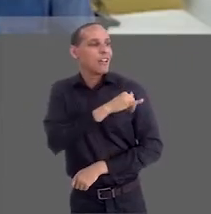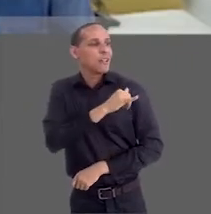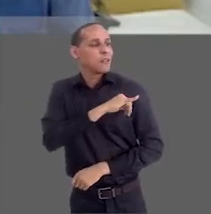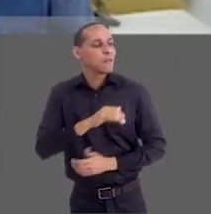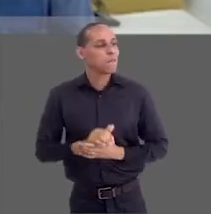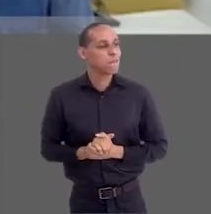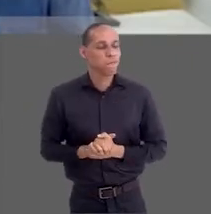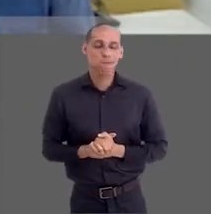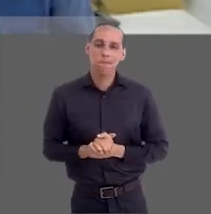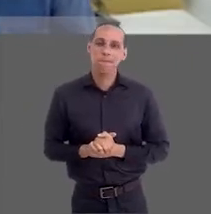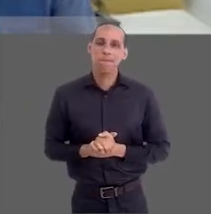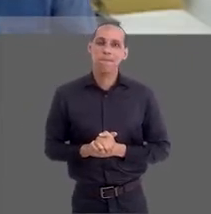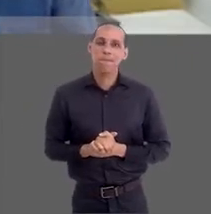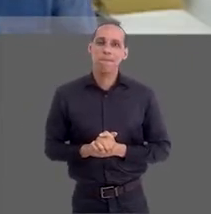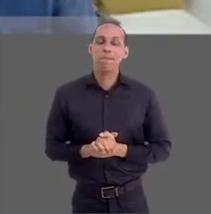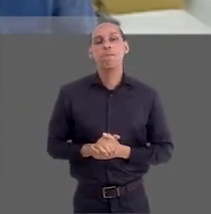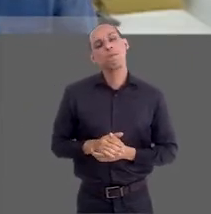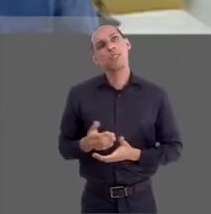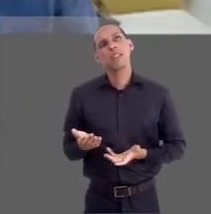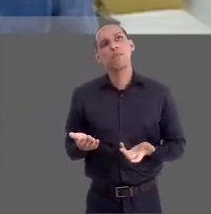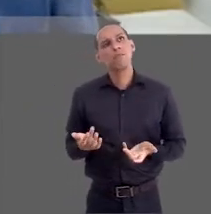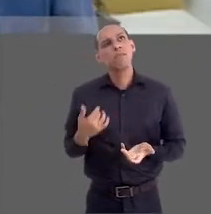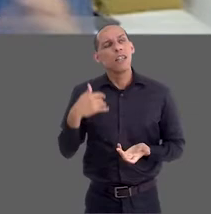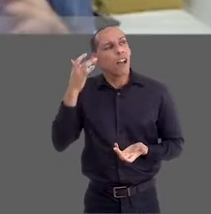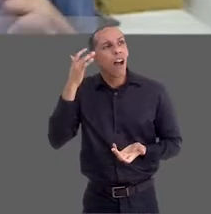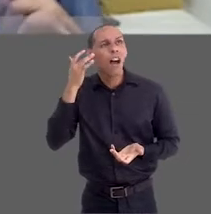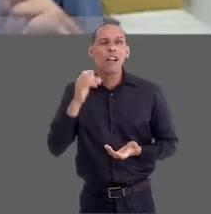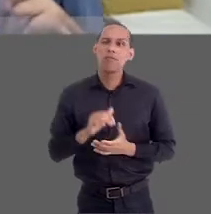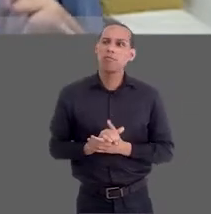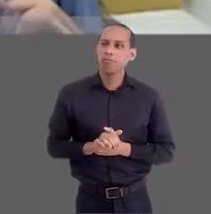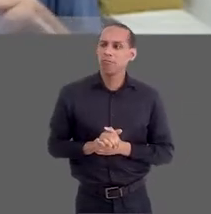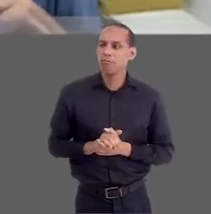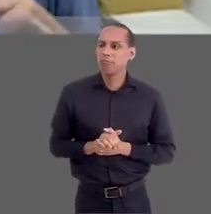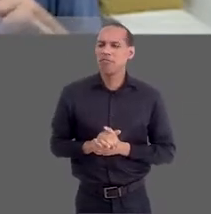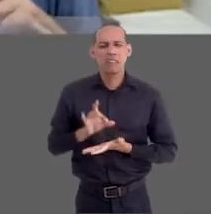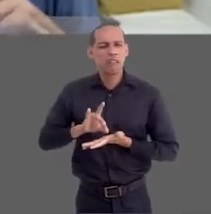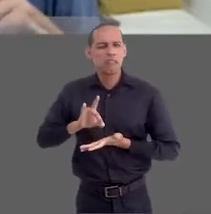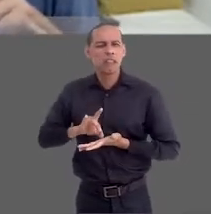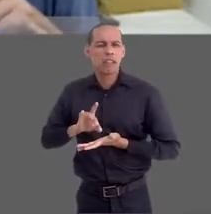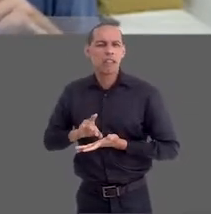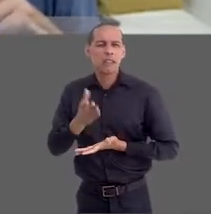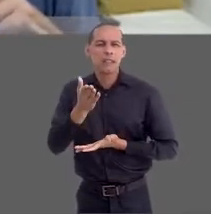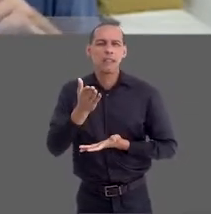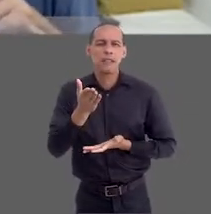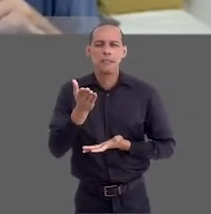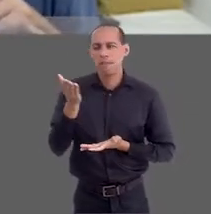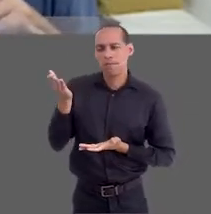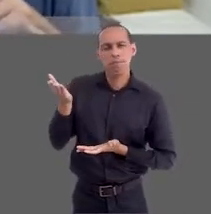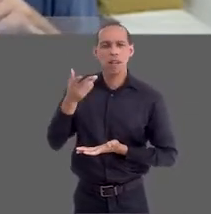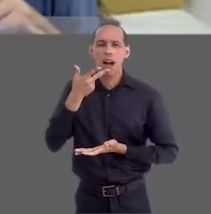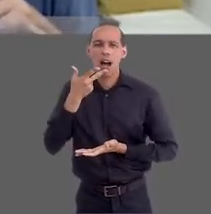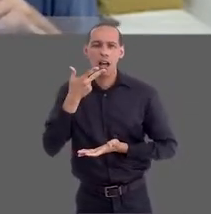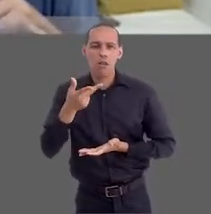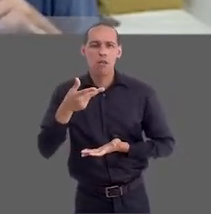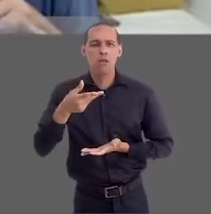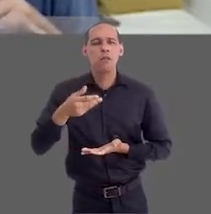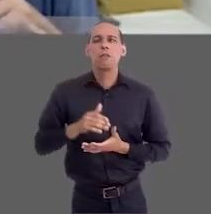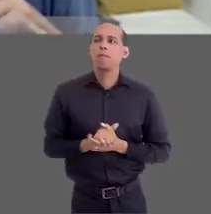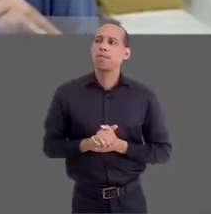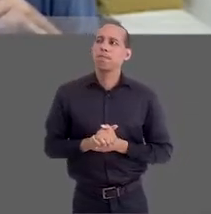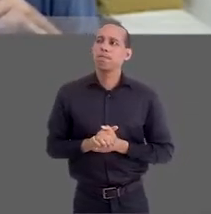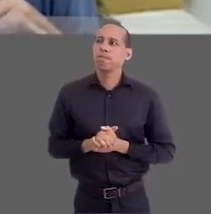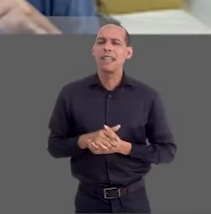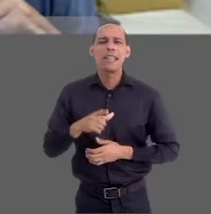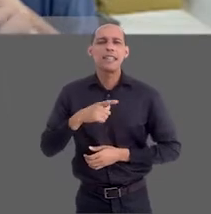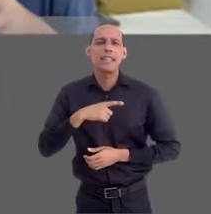aqui, principalmente no estado do Rio de Janeiro. Eu acho que, na verdade, o que disse o Odo, e eu acho que ele tem